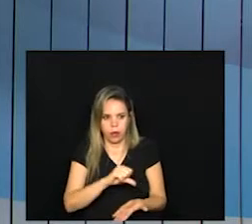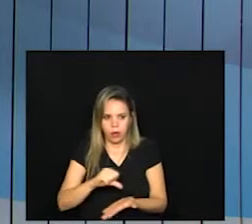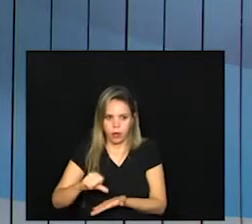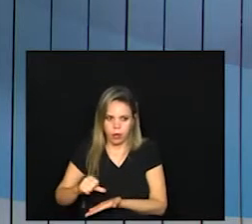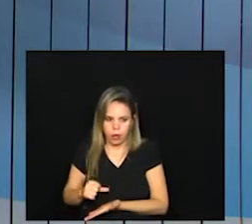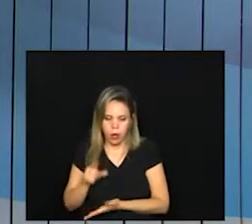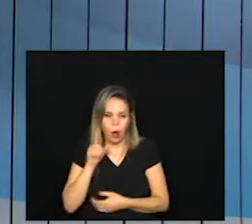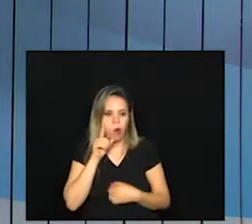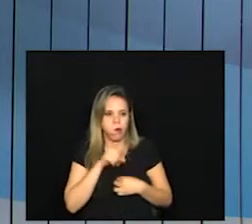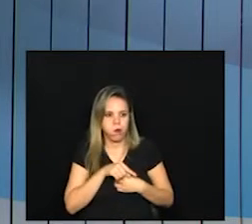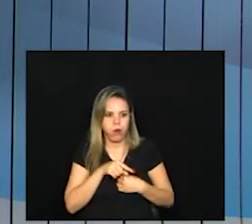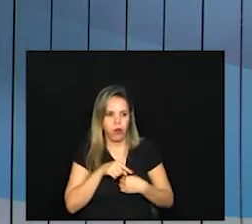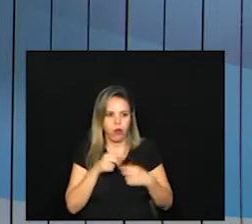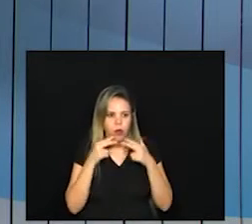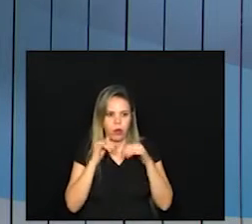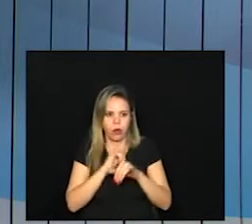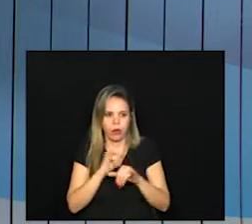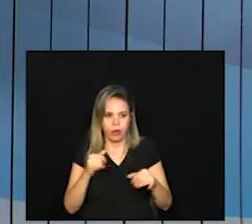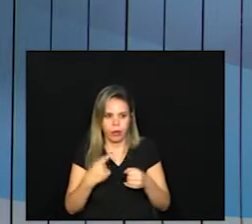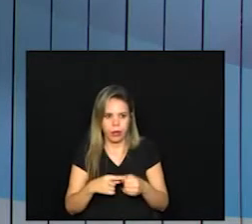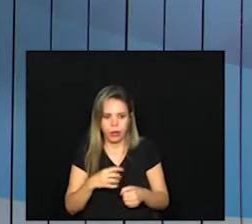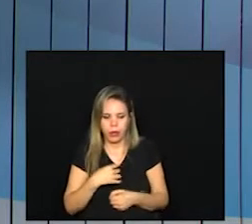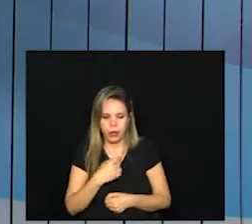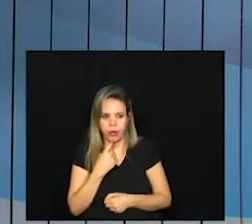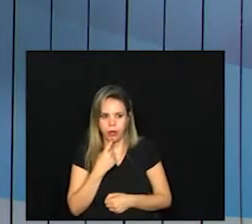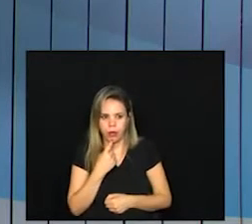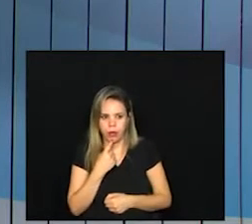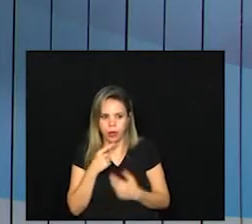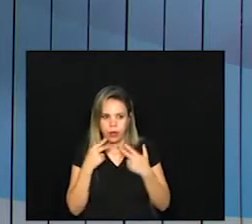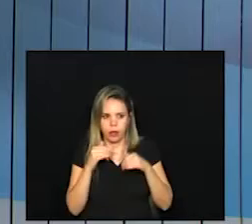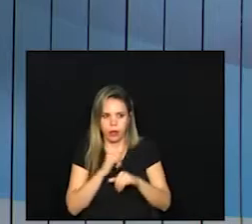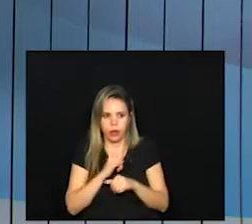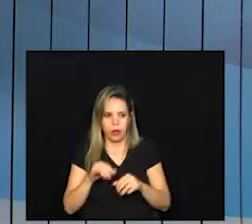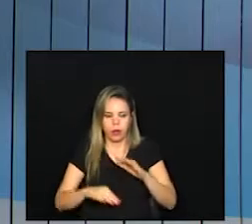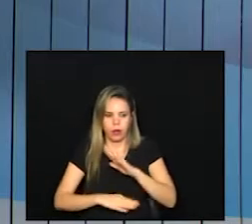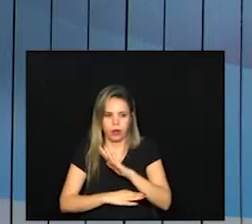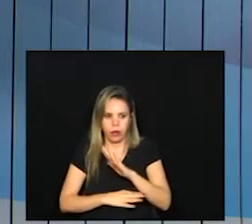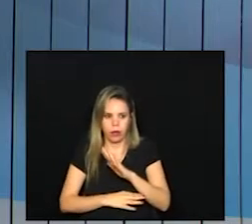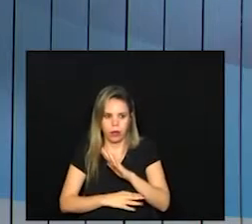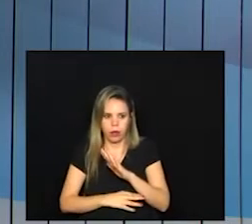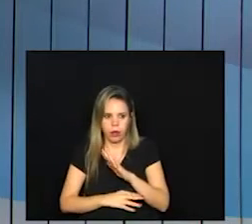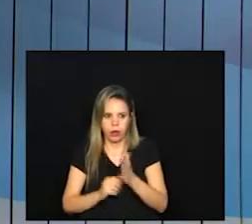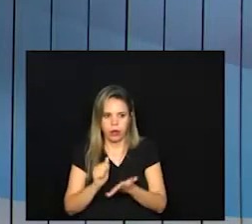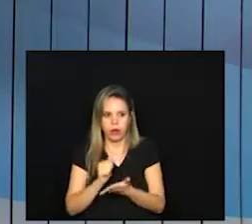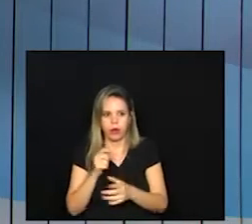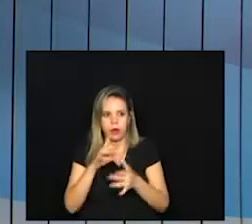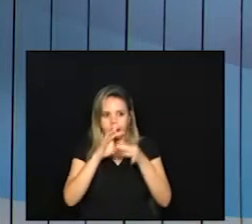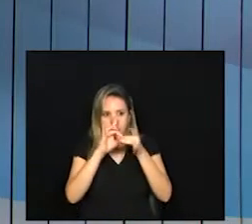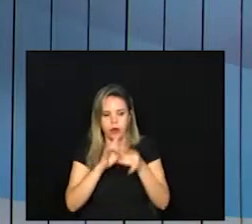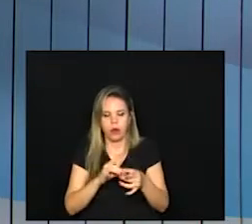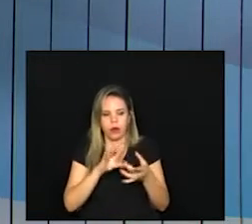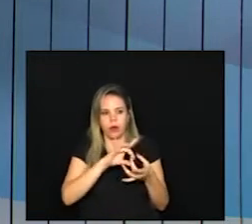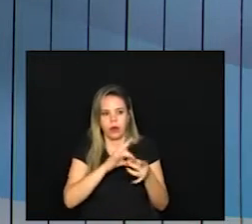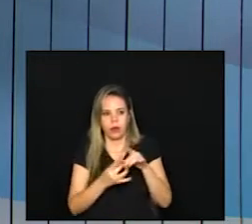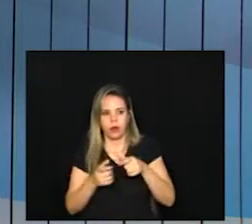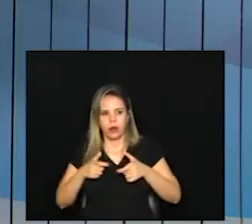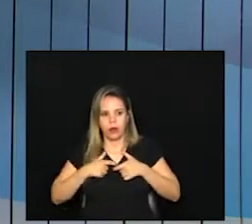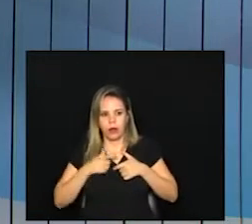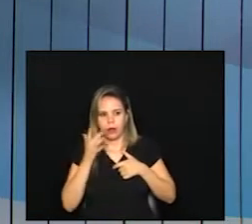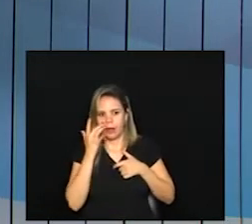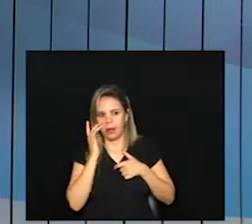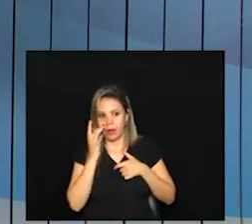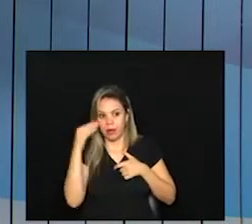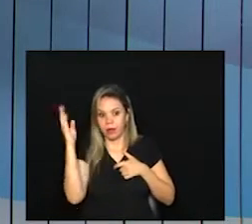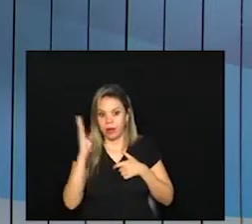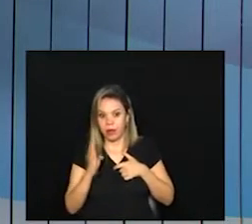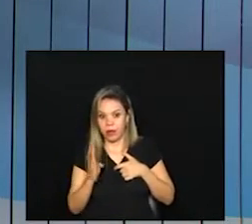como Americana, notícias da metrópole de Campinas, notícias do Legislativo, Jogos Olímpicos, tem medalha de ouro para